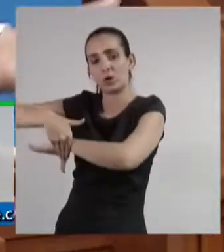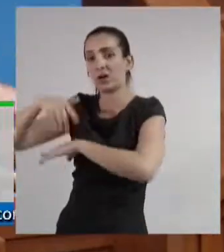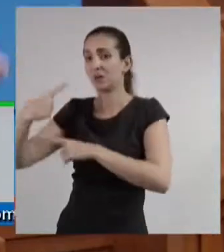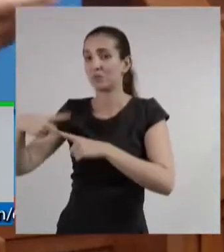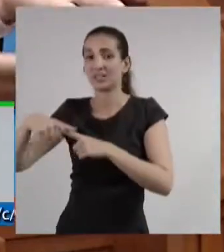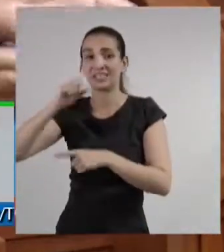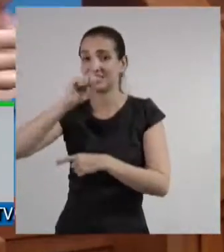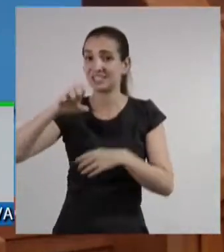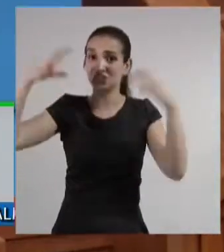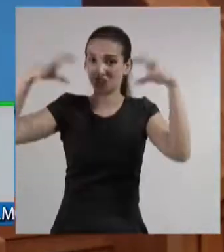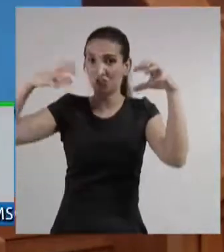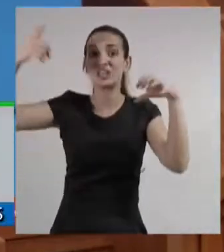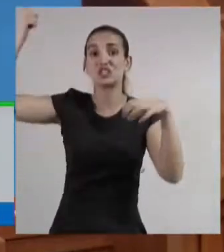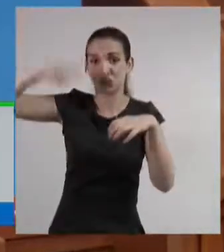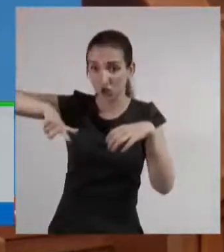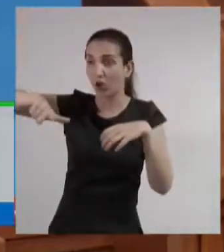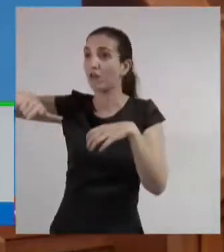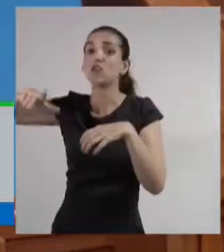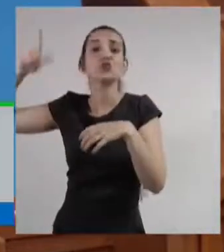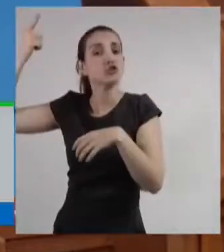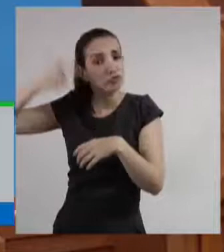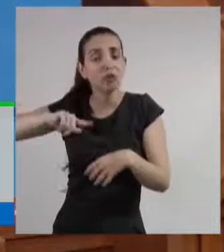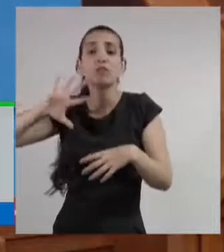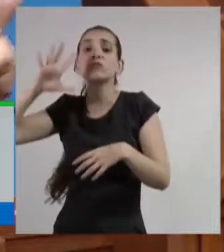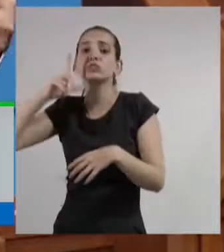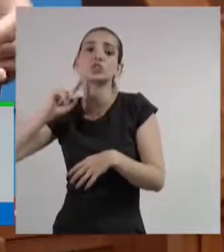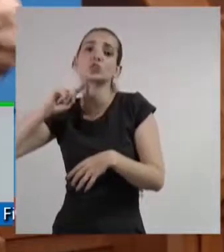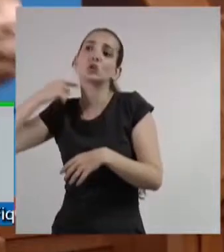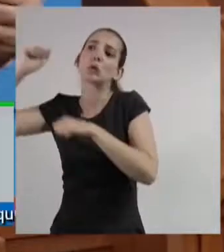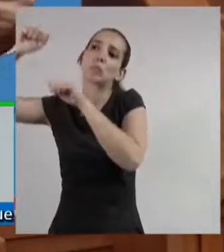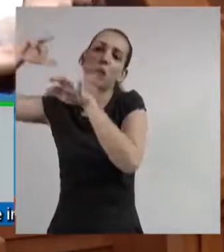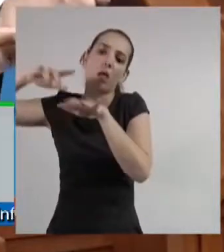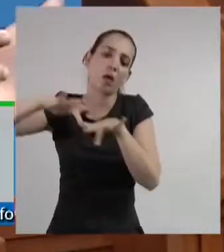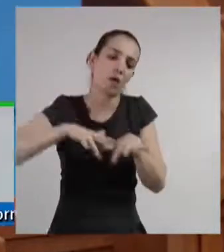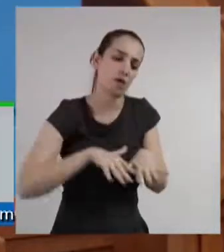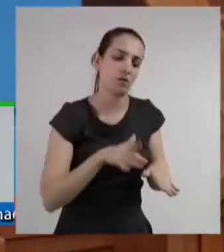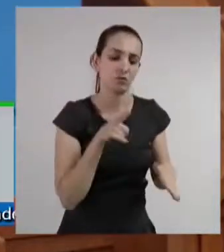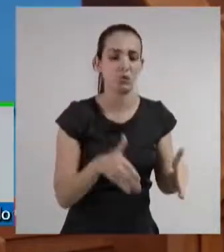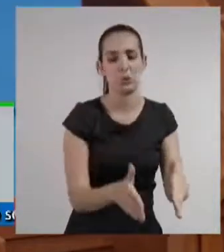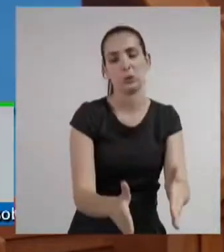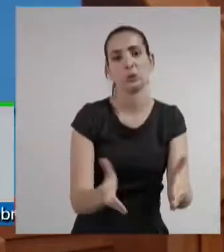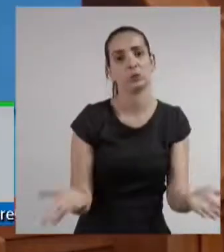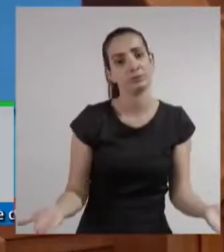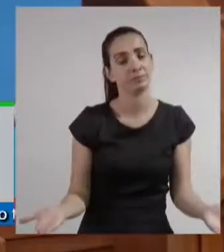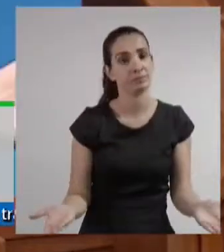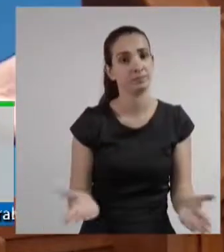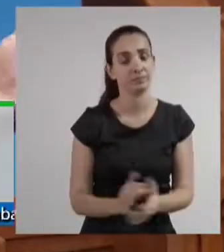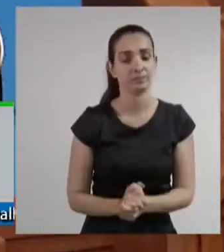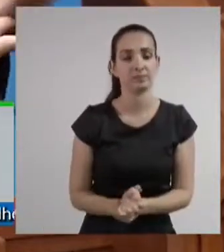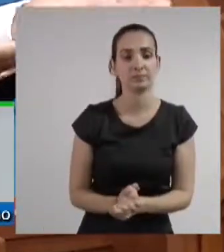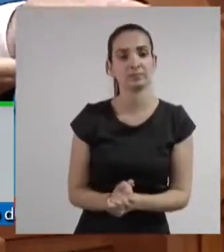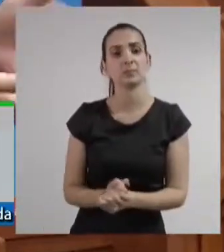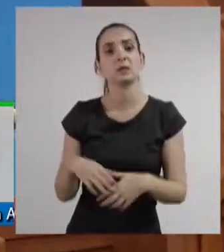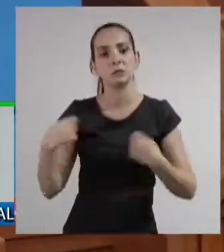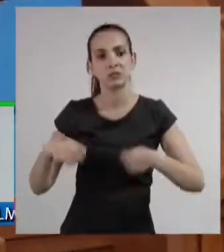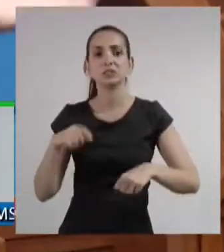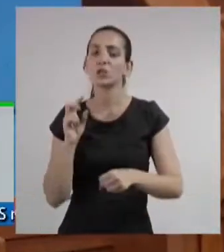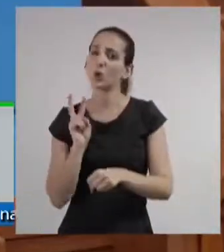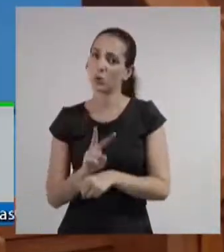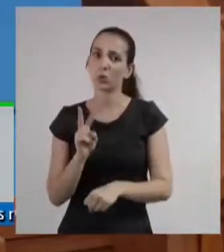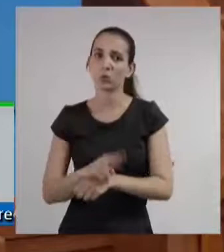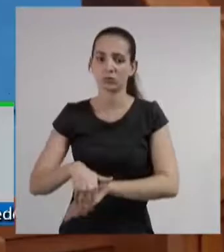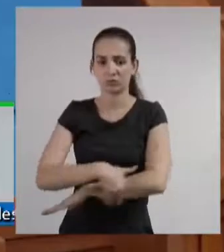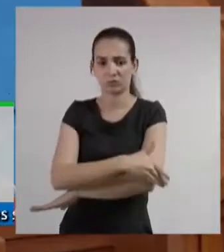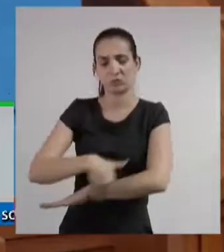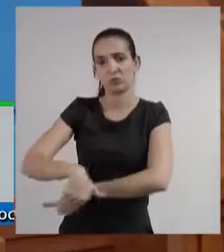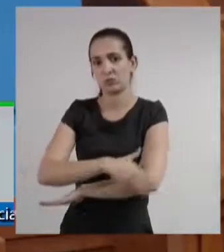pela prefeitura. Vai lá em Bonito ver se a prefeitura dá alguma assistência às estradas municipais. Nem Bonito e nem